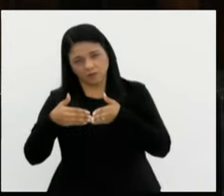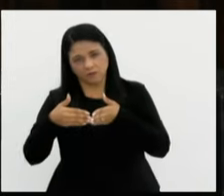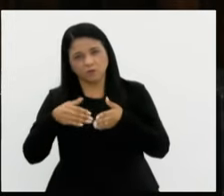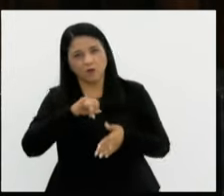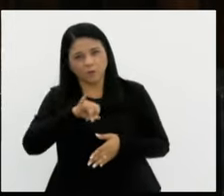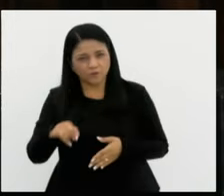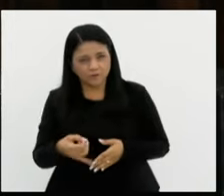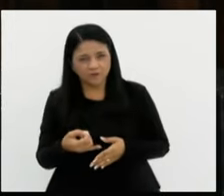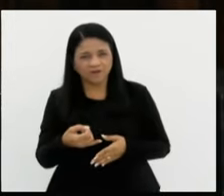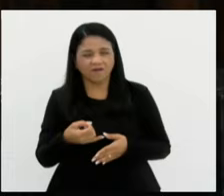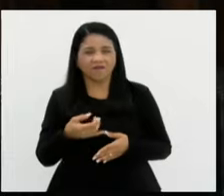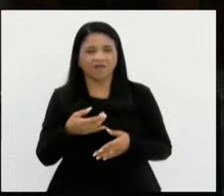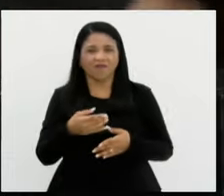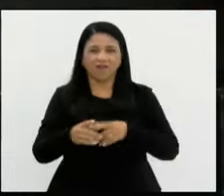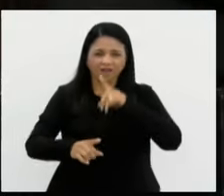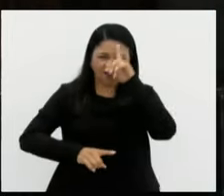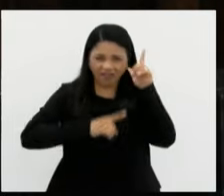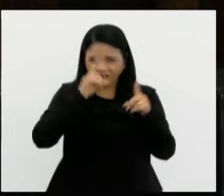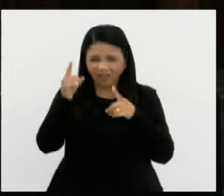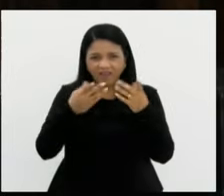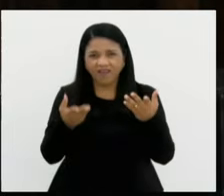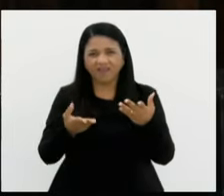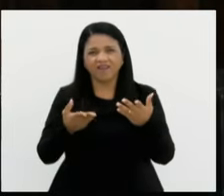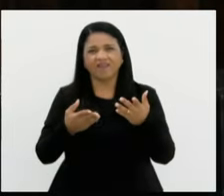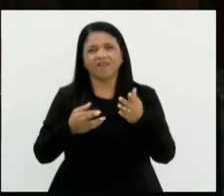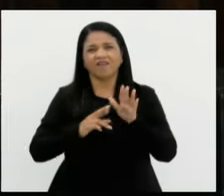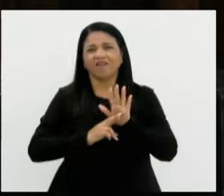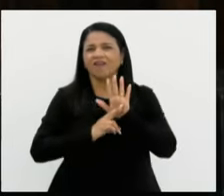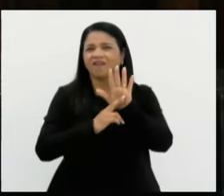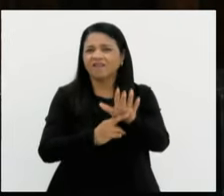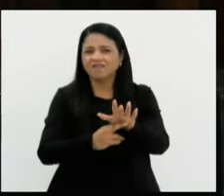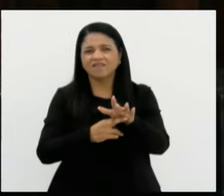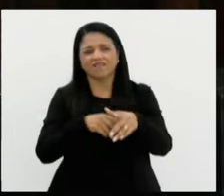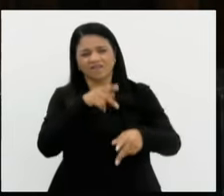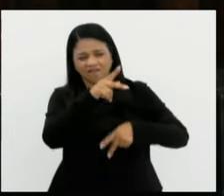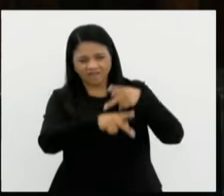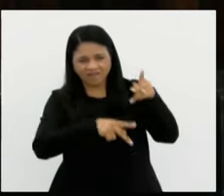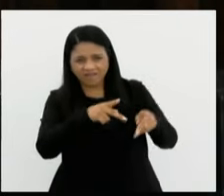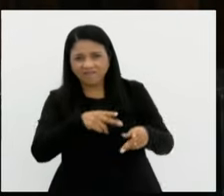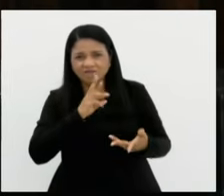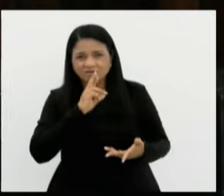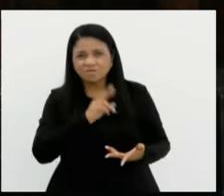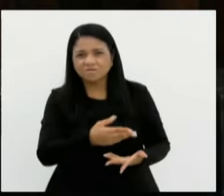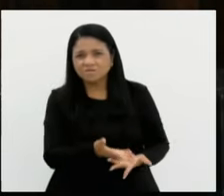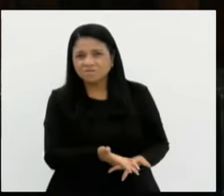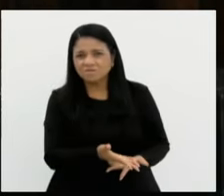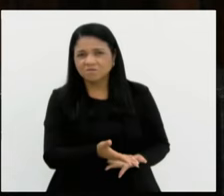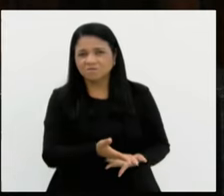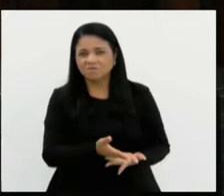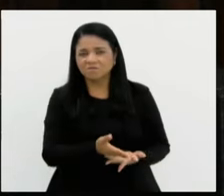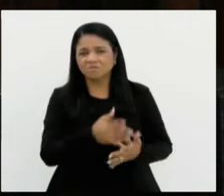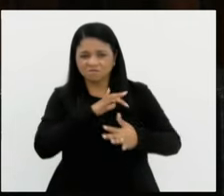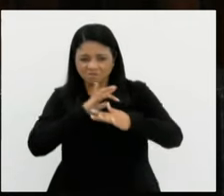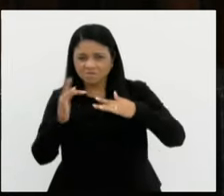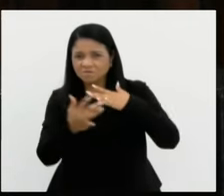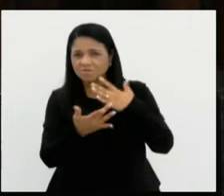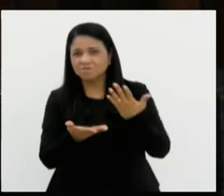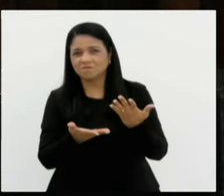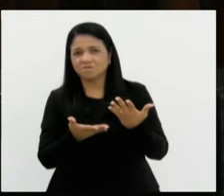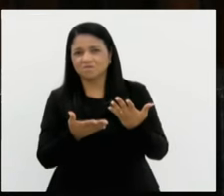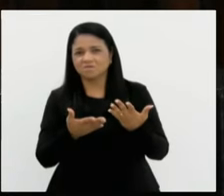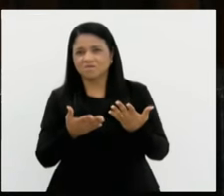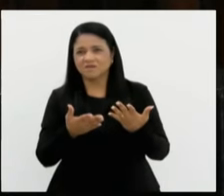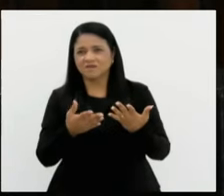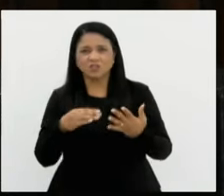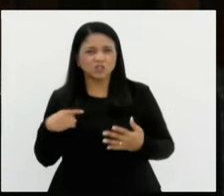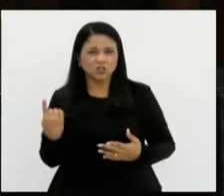uma figura de retórica, uma figura para falar para a opinião pública, para as redes sociais. E aí ele é confortável para todos nós.